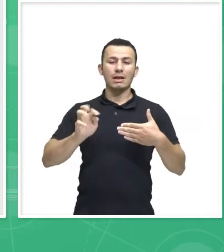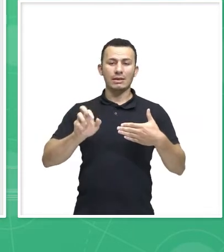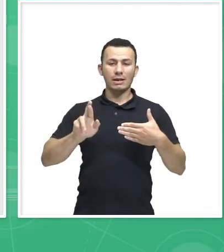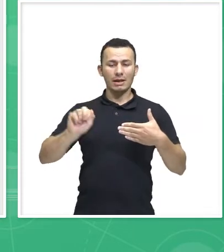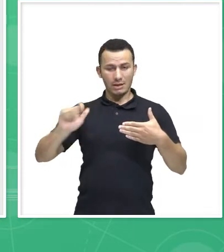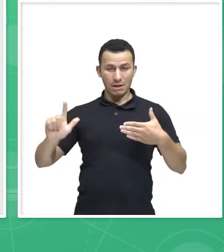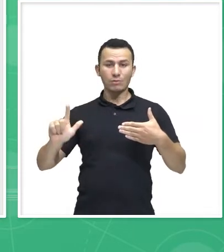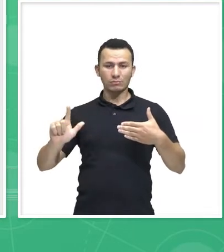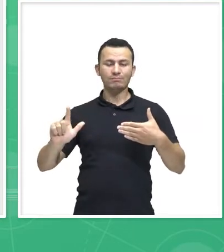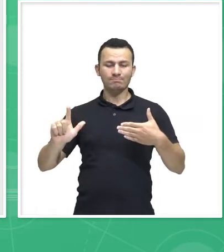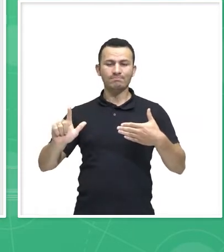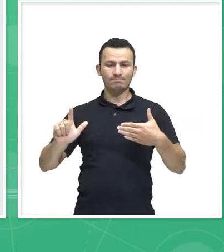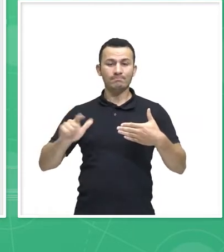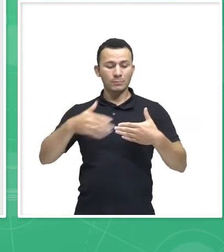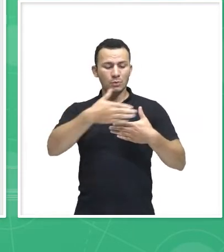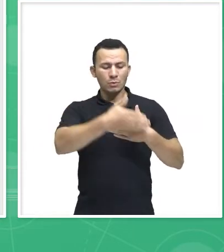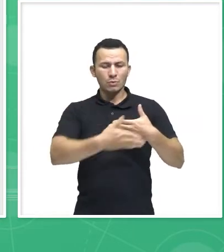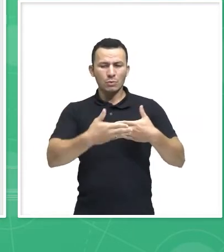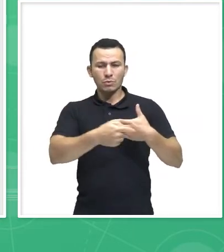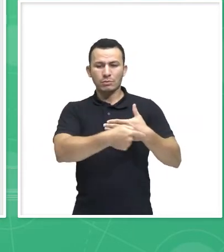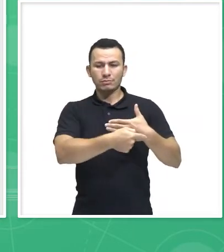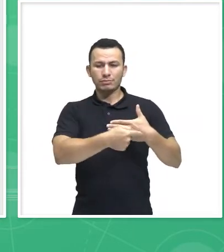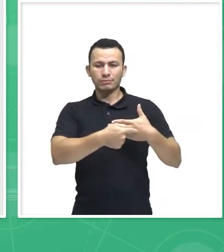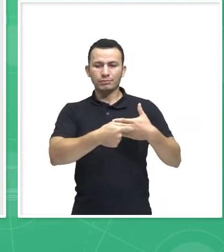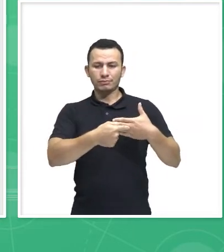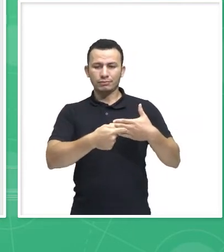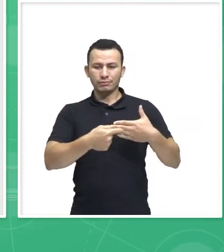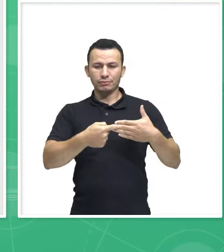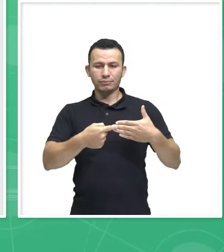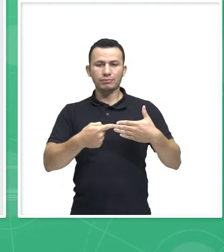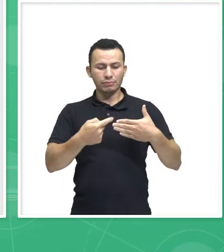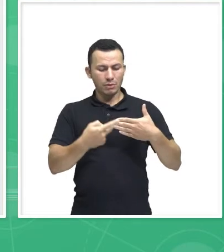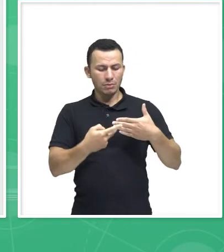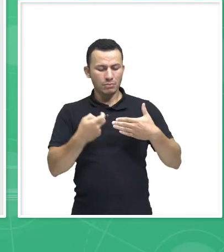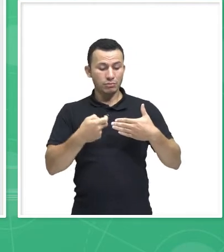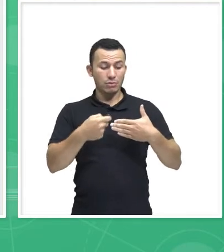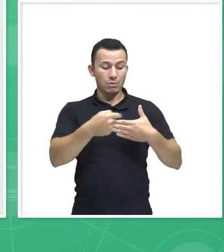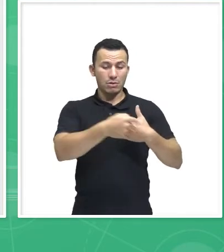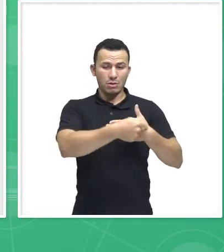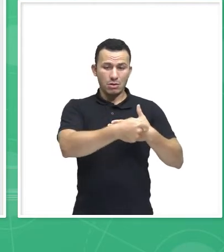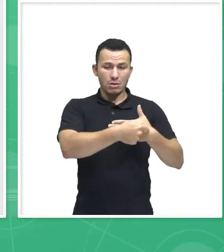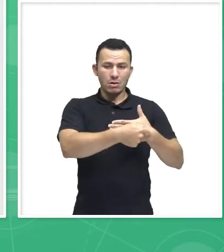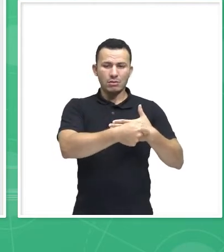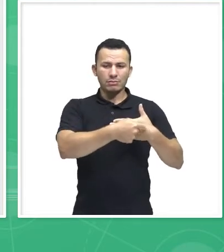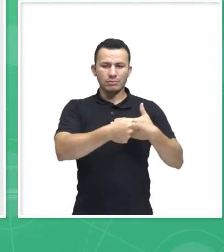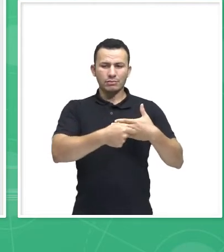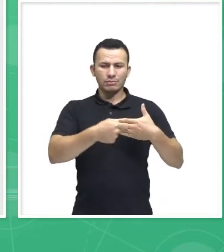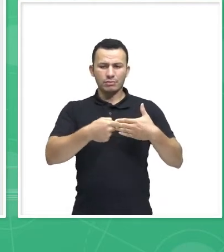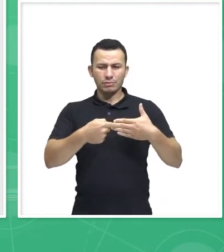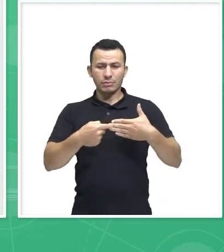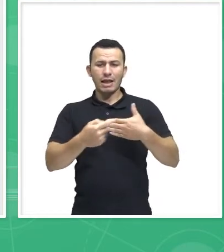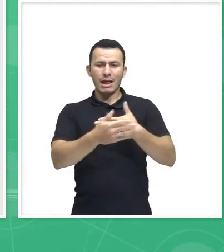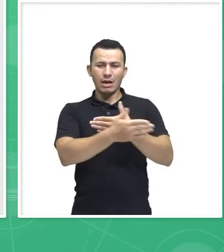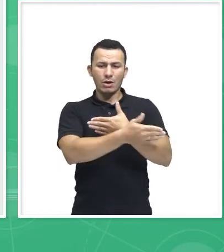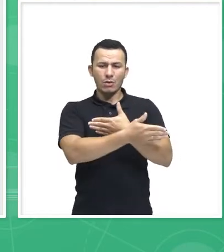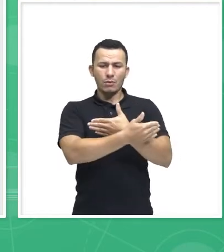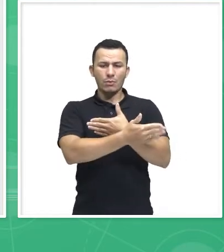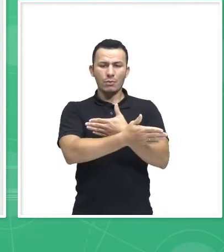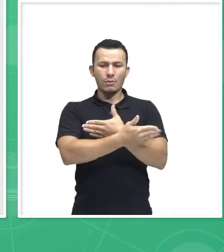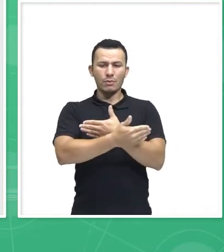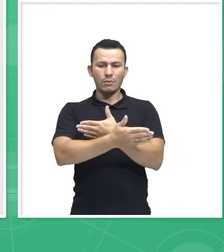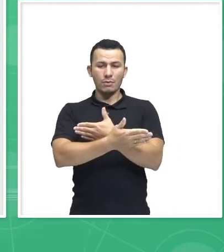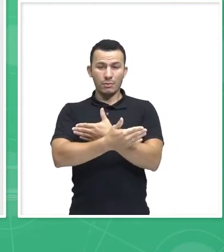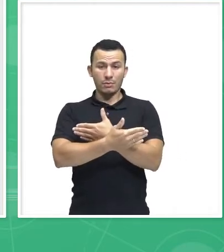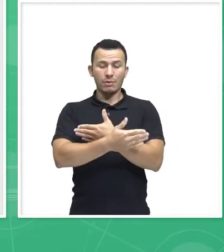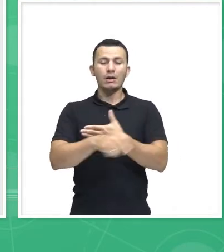aqui toda essa área aqui ó você encontra ela vai desde a cabeça até a nadadeira caudal dele e aí